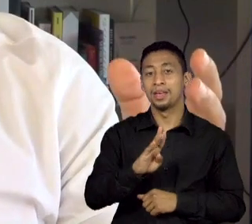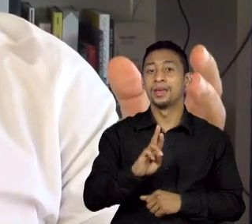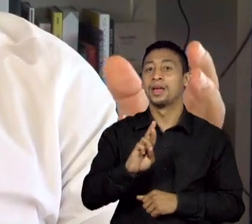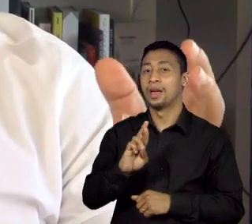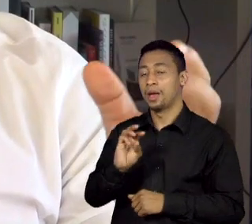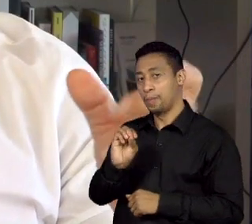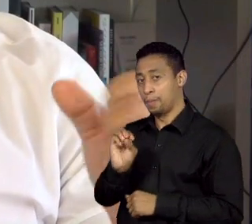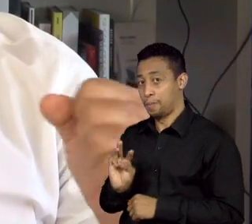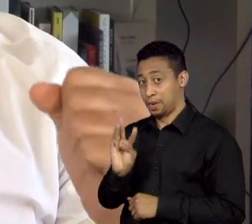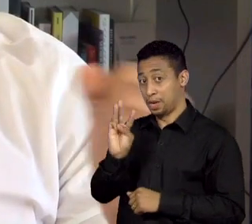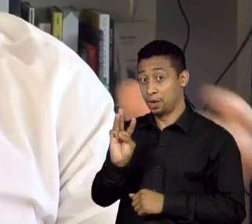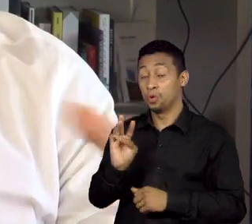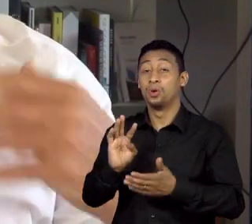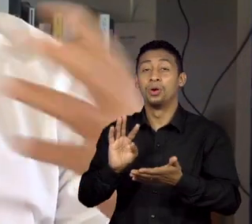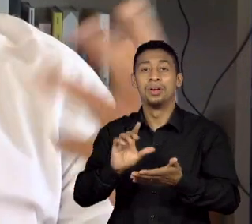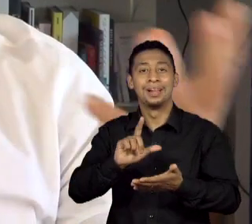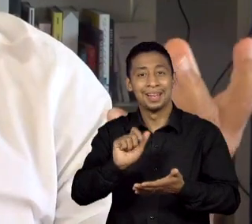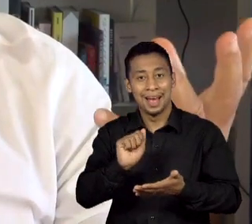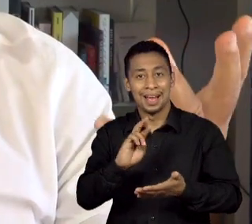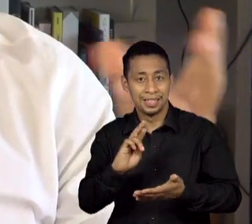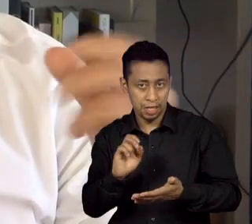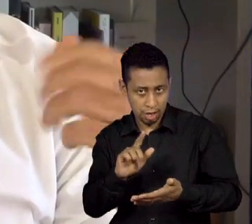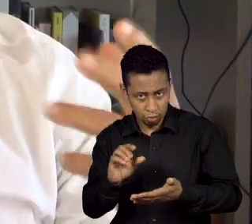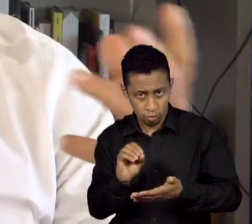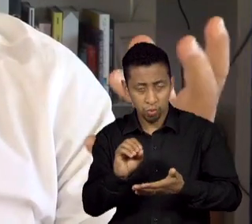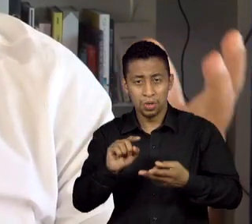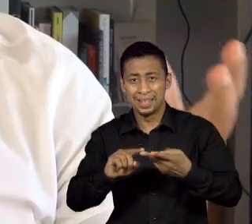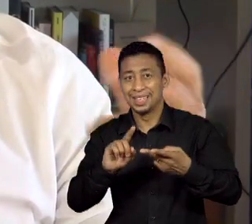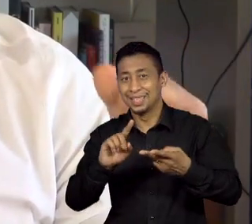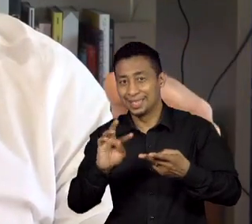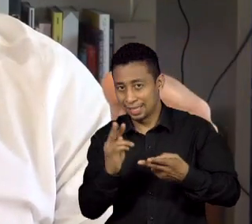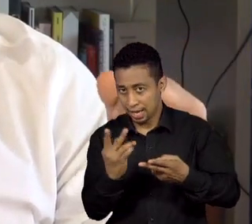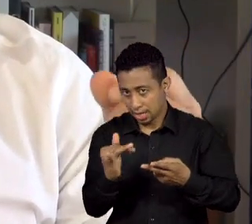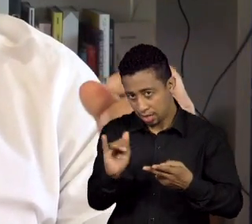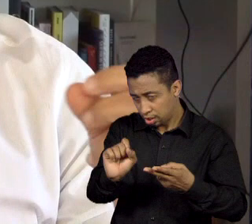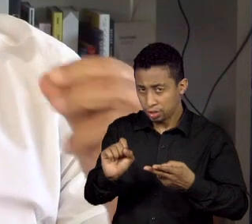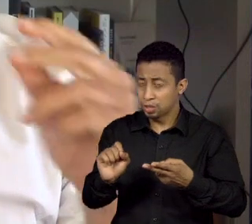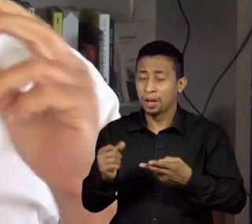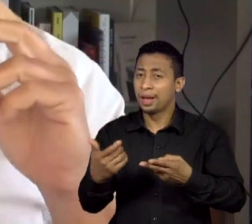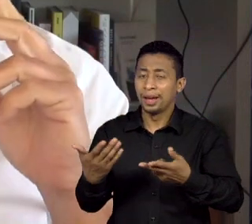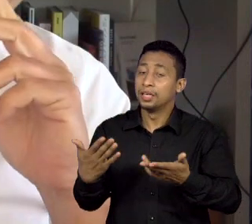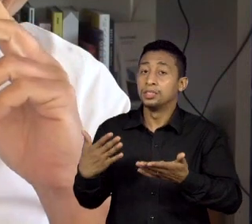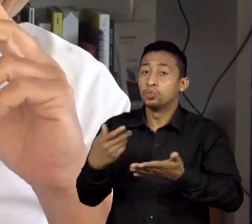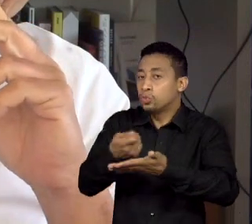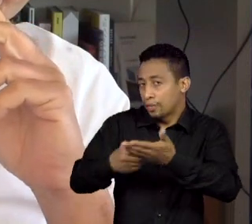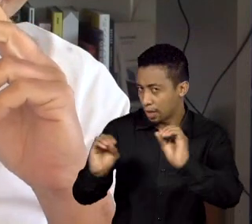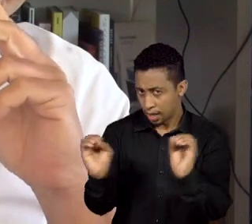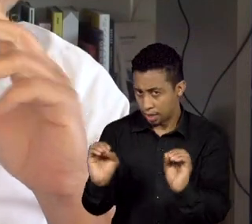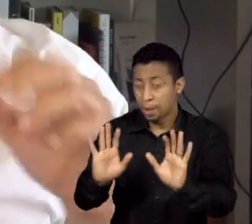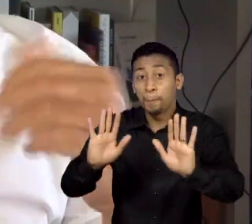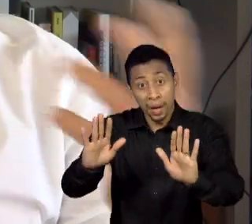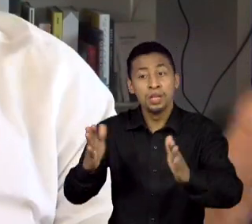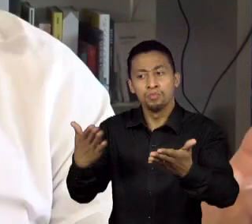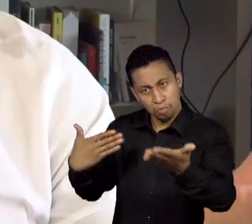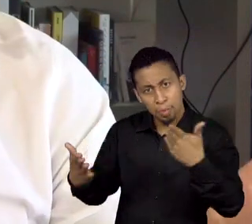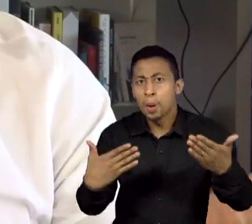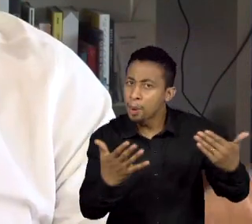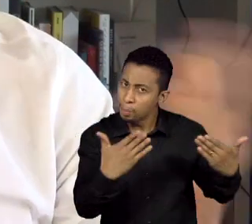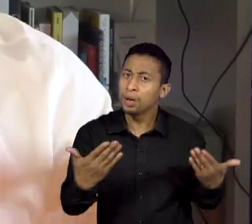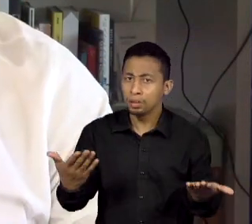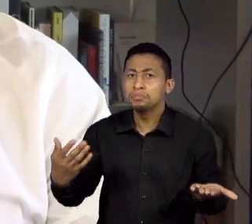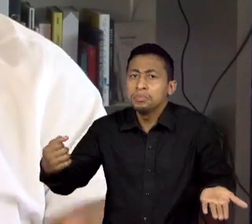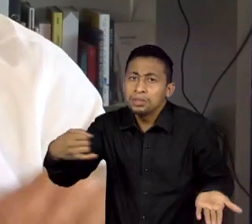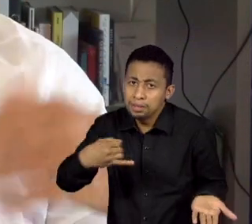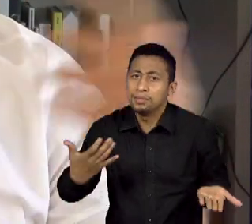escreviam diretamente, mas eles discutiam os roteiros, todas essas questões, né, do roteiro, eles discutiam. E o Cidade